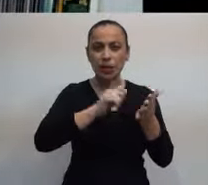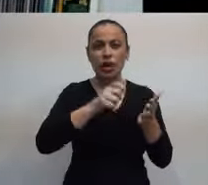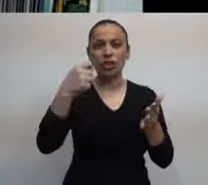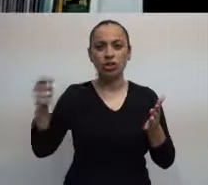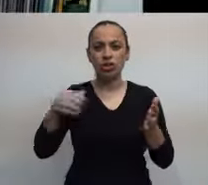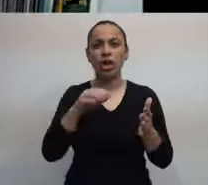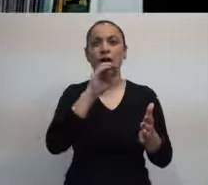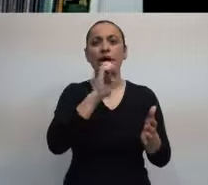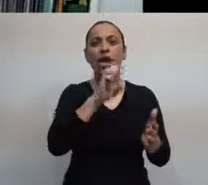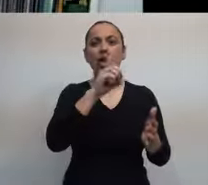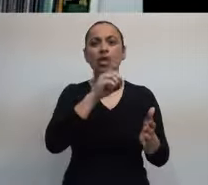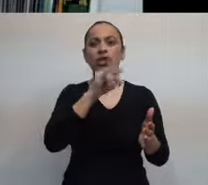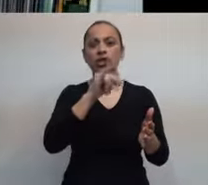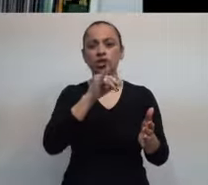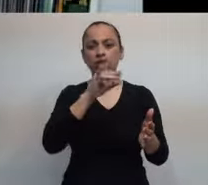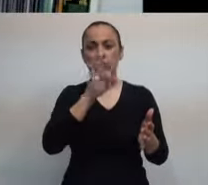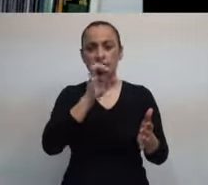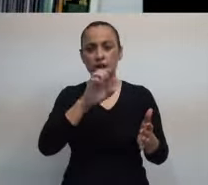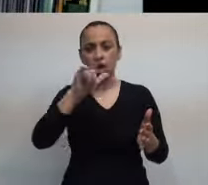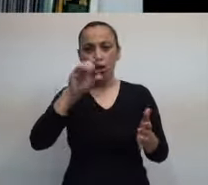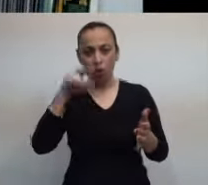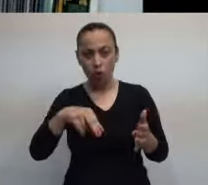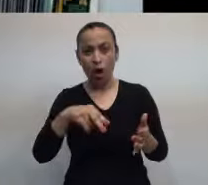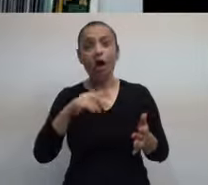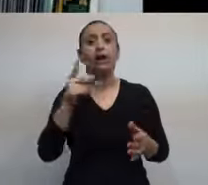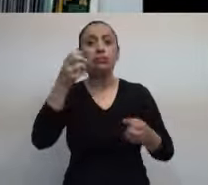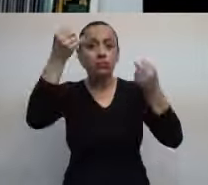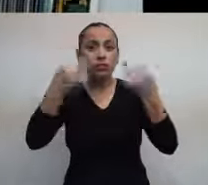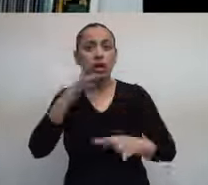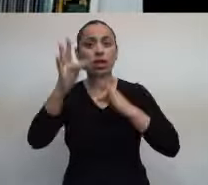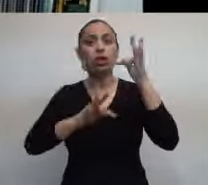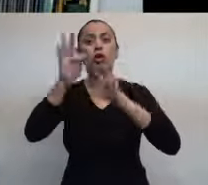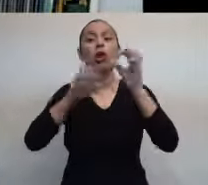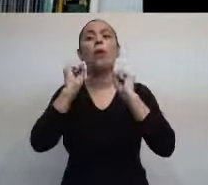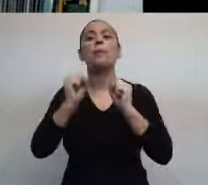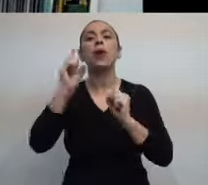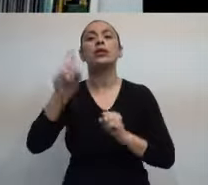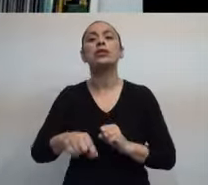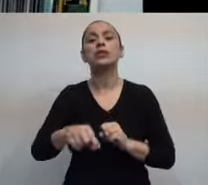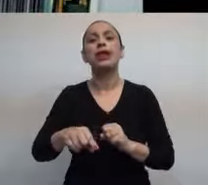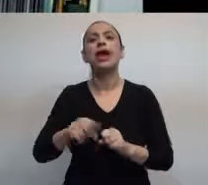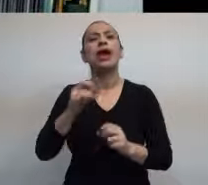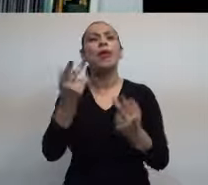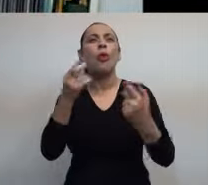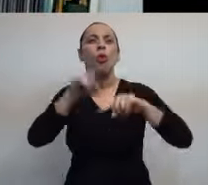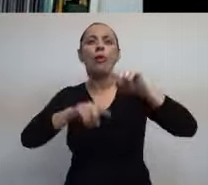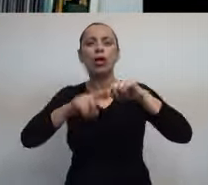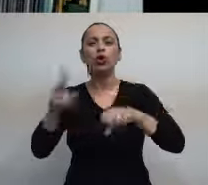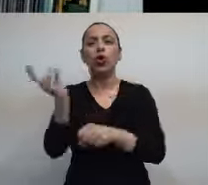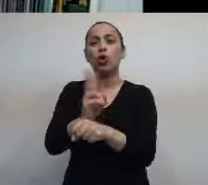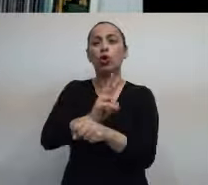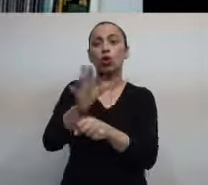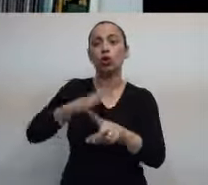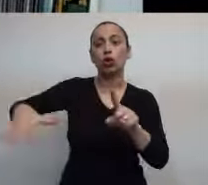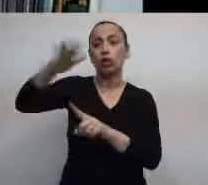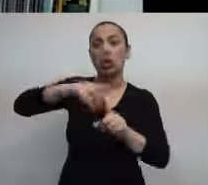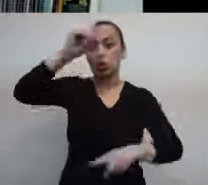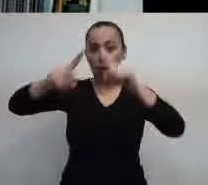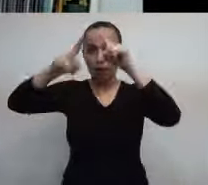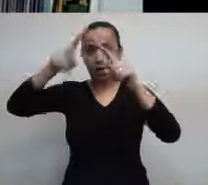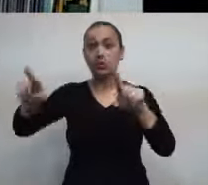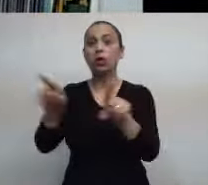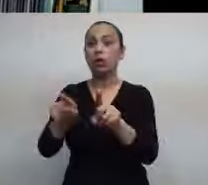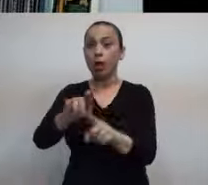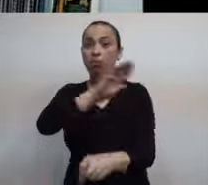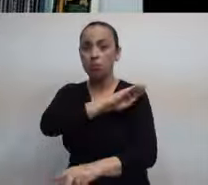Leon, a tecnologia pode ser um elemento de controle social, de dominação e